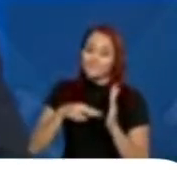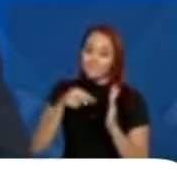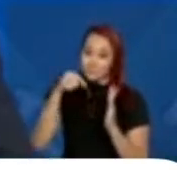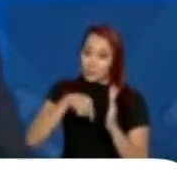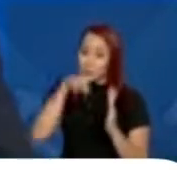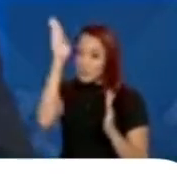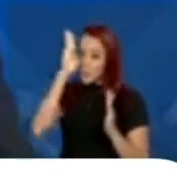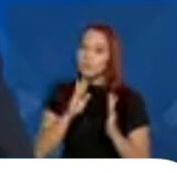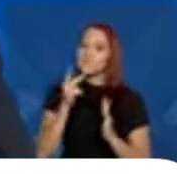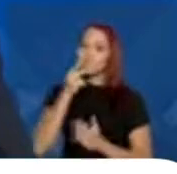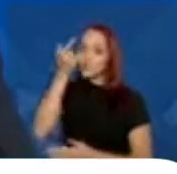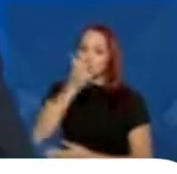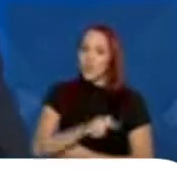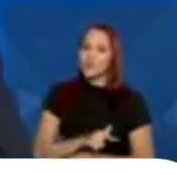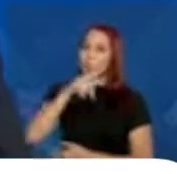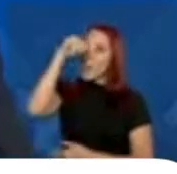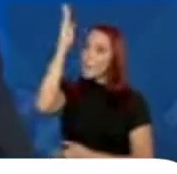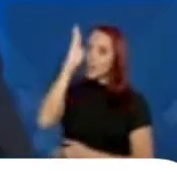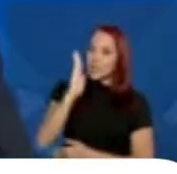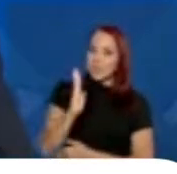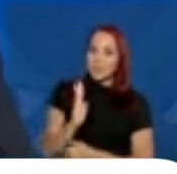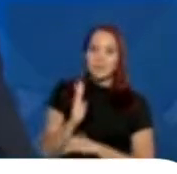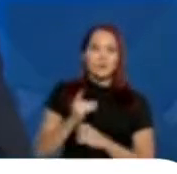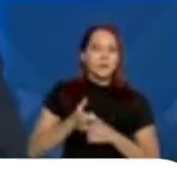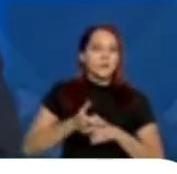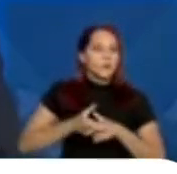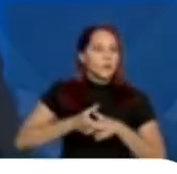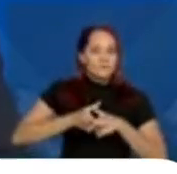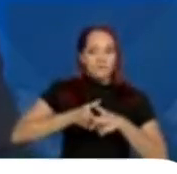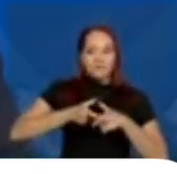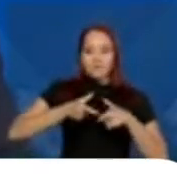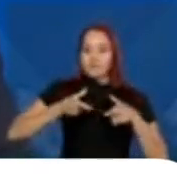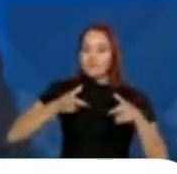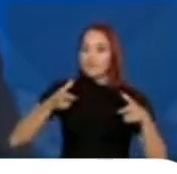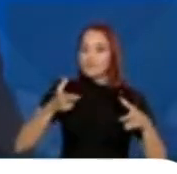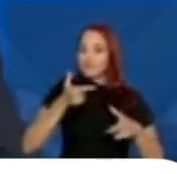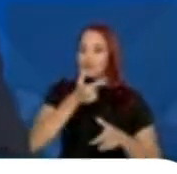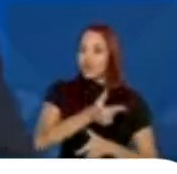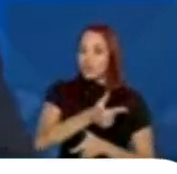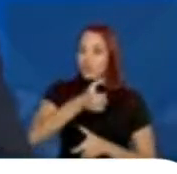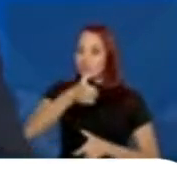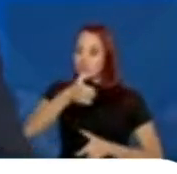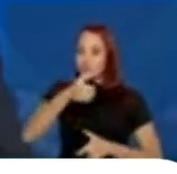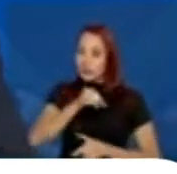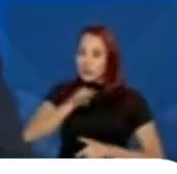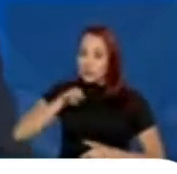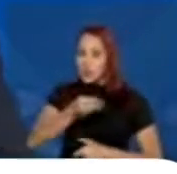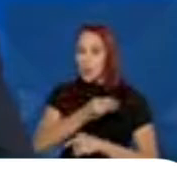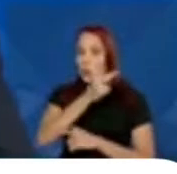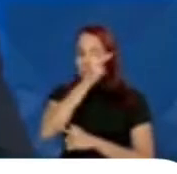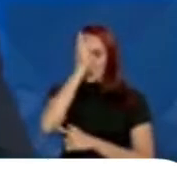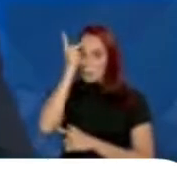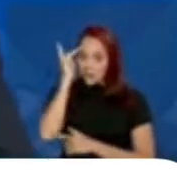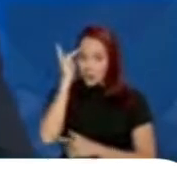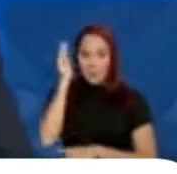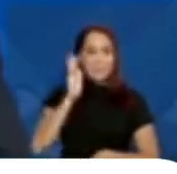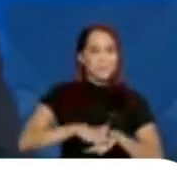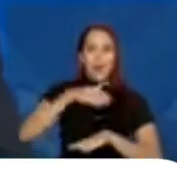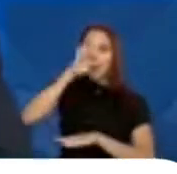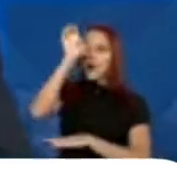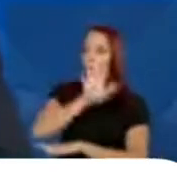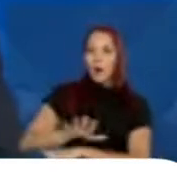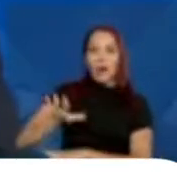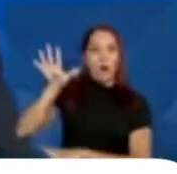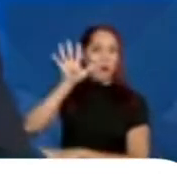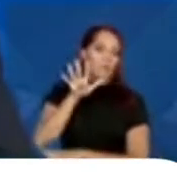país, repito, é um continente de 210 milhões de habitantes, maior do que a Europa